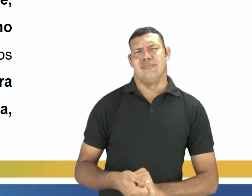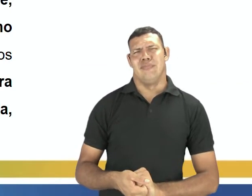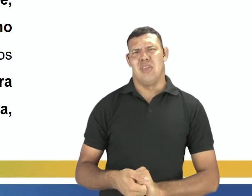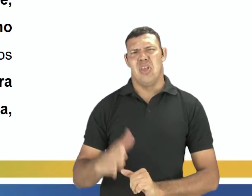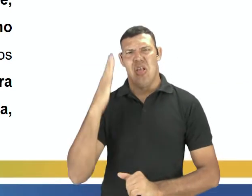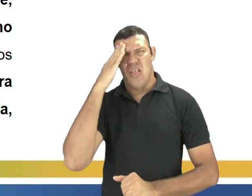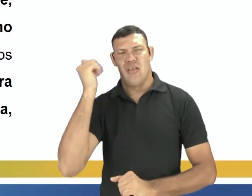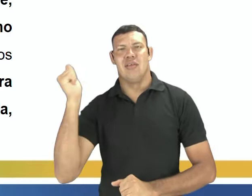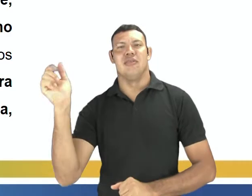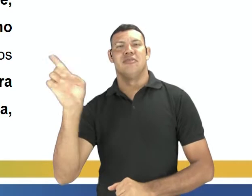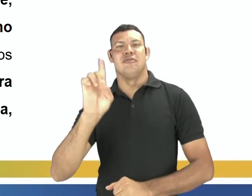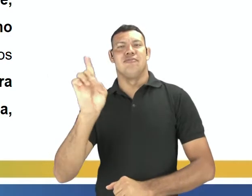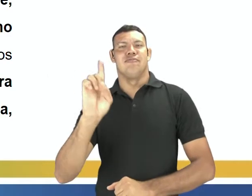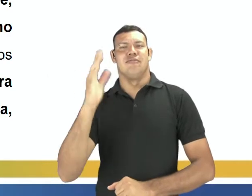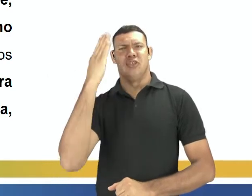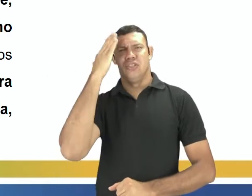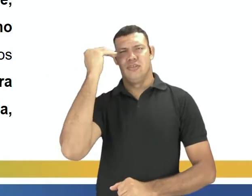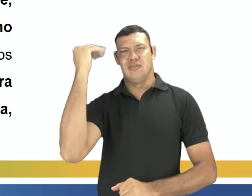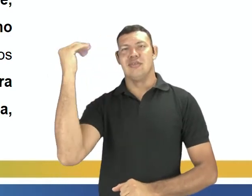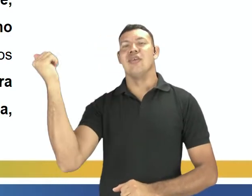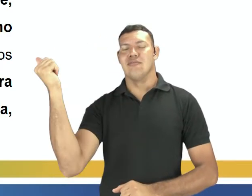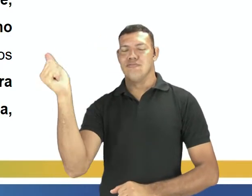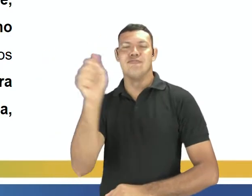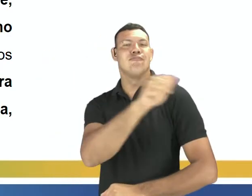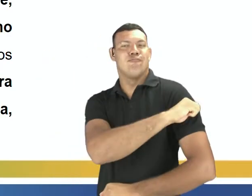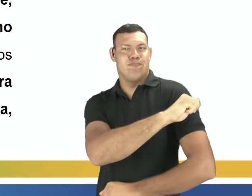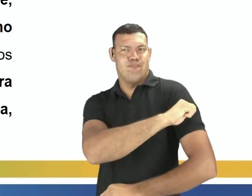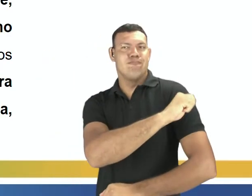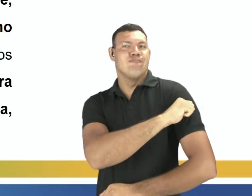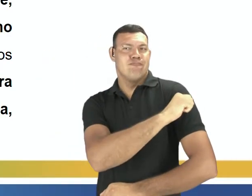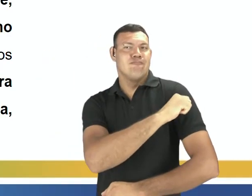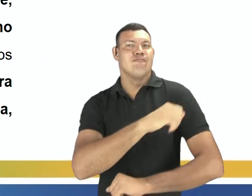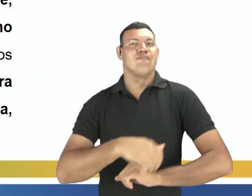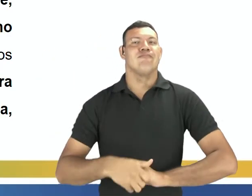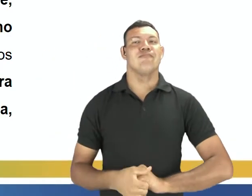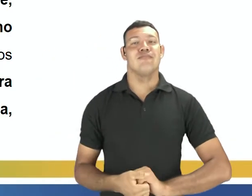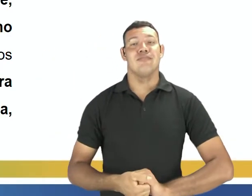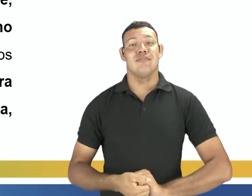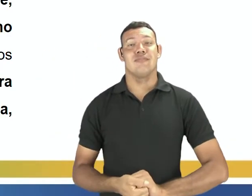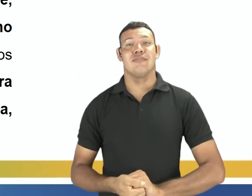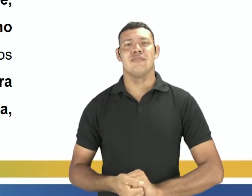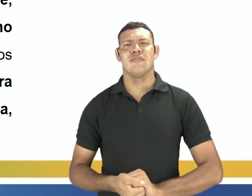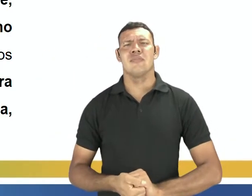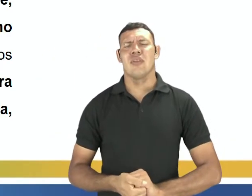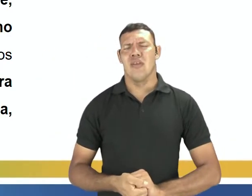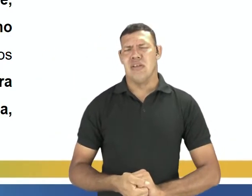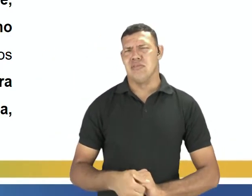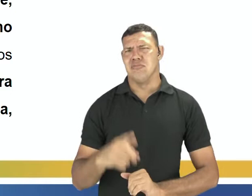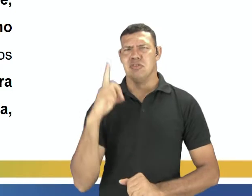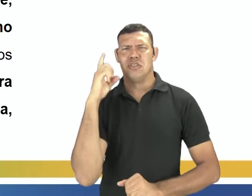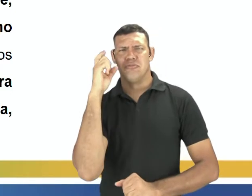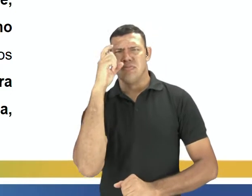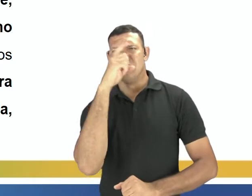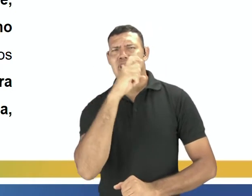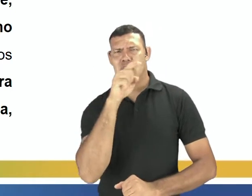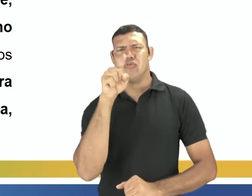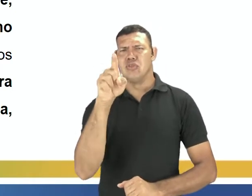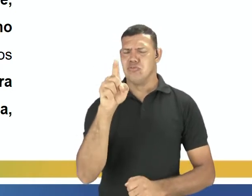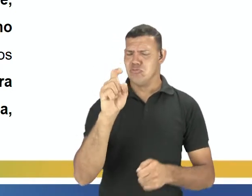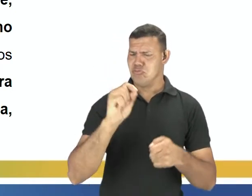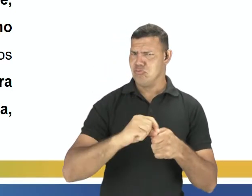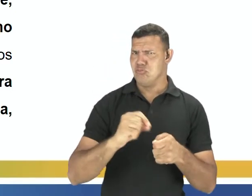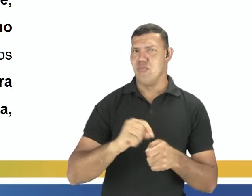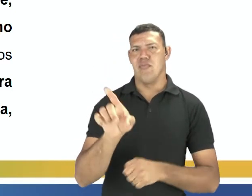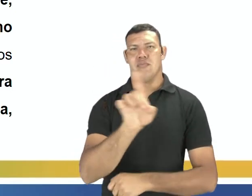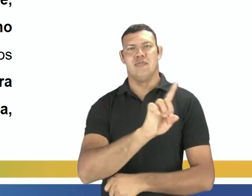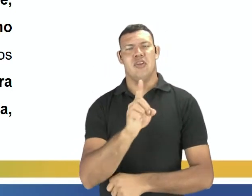grande, não. Eu trouxe uma crônica de uma aluna, né? De uma aluna para vocês verem como é difícil também vocês produzirem a crônica